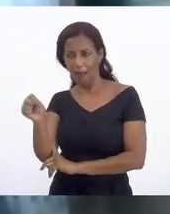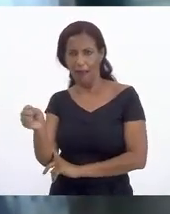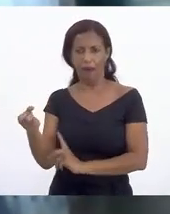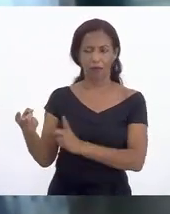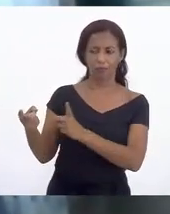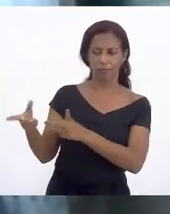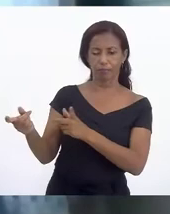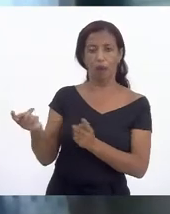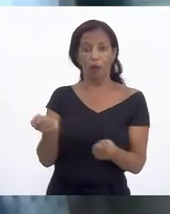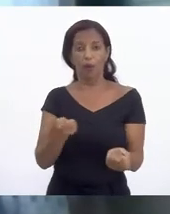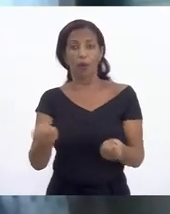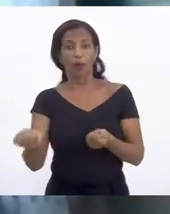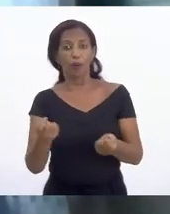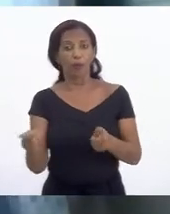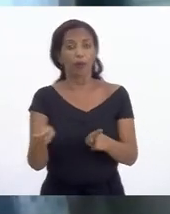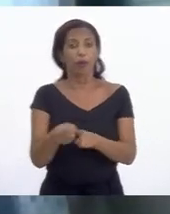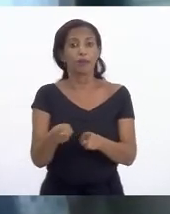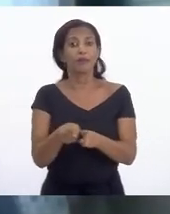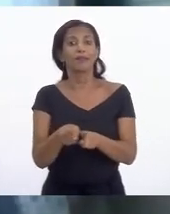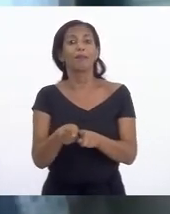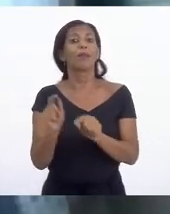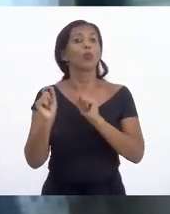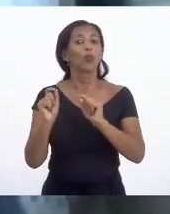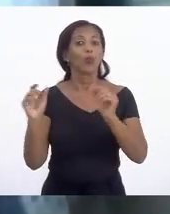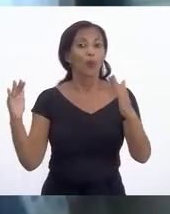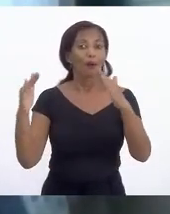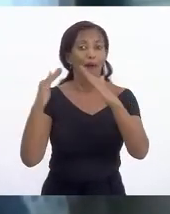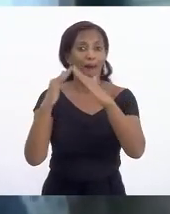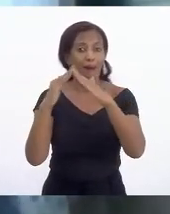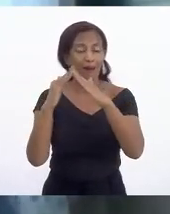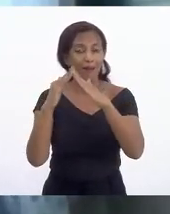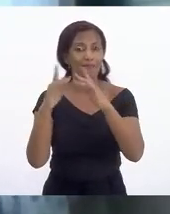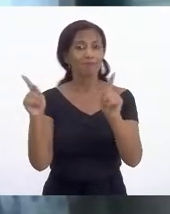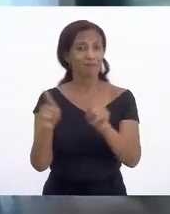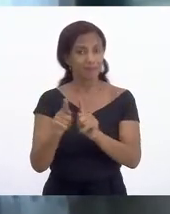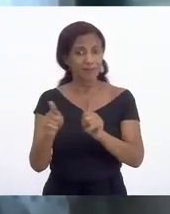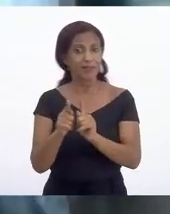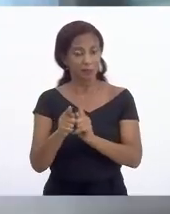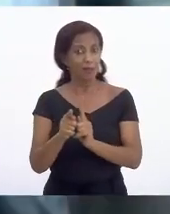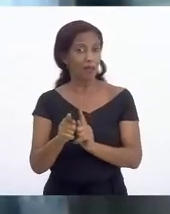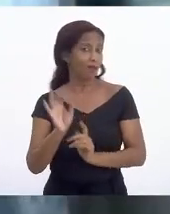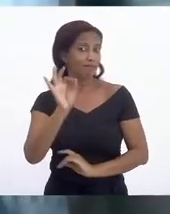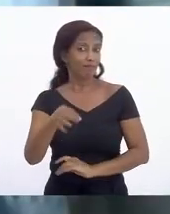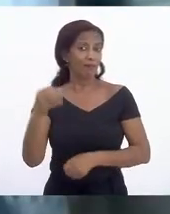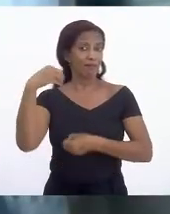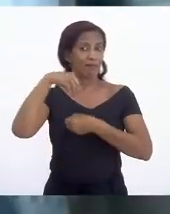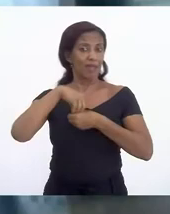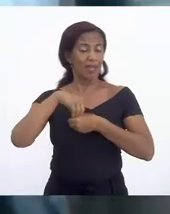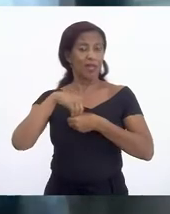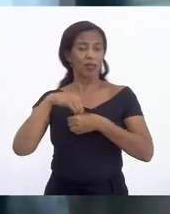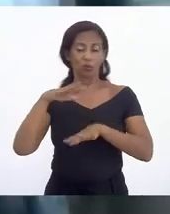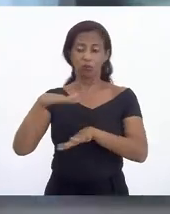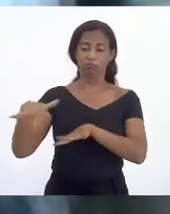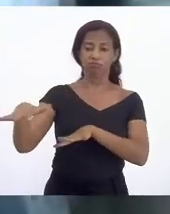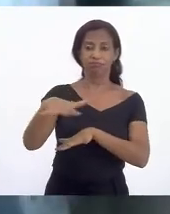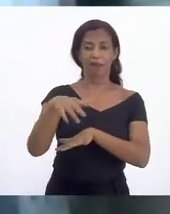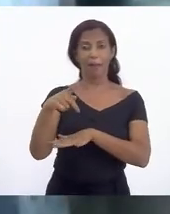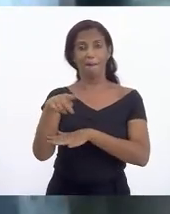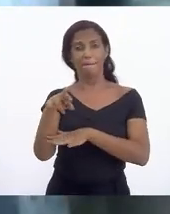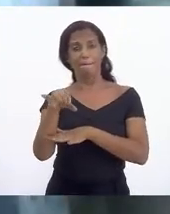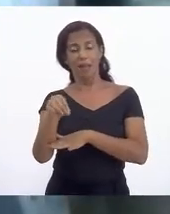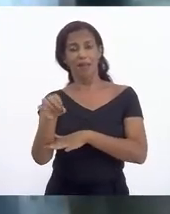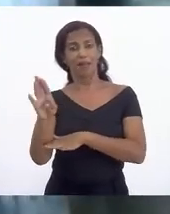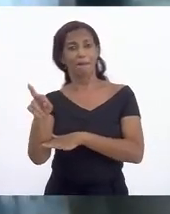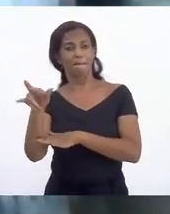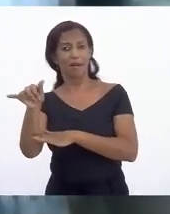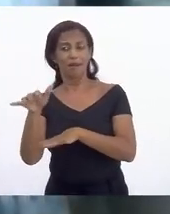uma parte do setor imobiliário clandestino, exatamente dentro do Parque da Pedra Branca, em várias